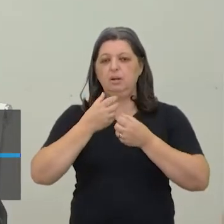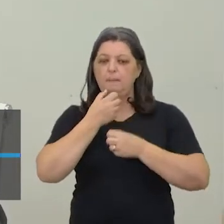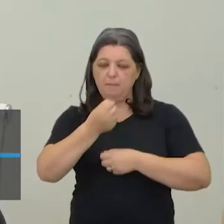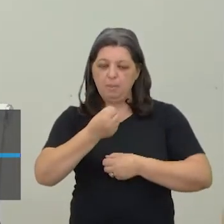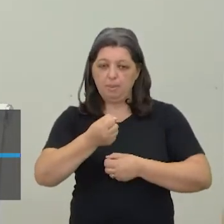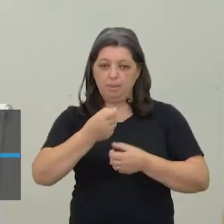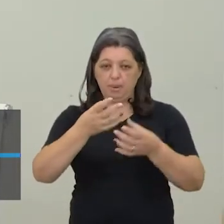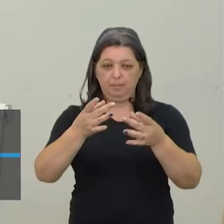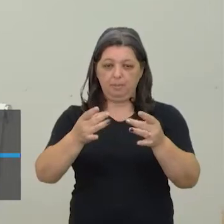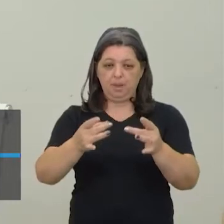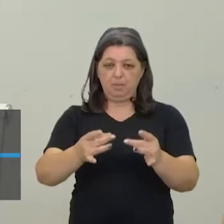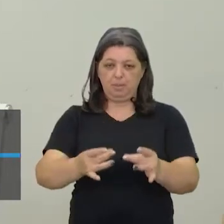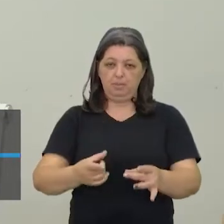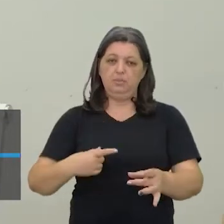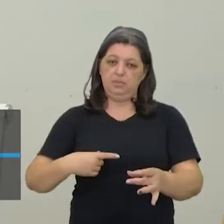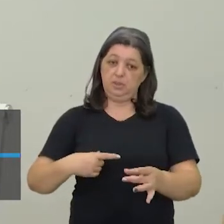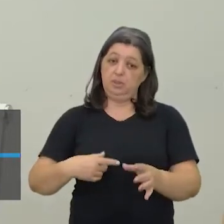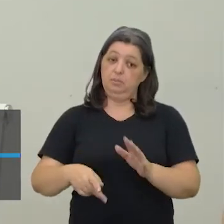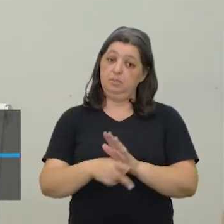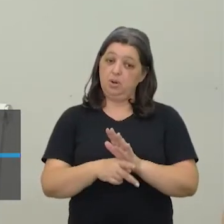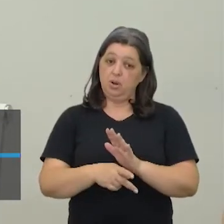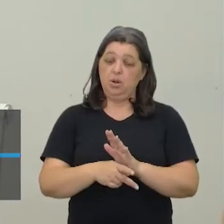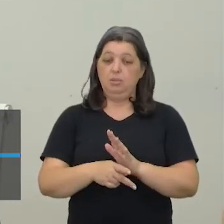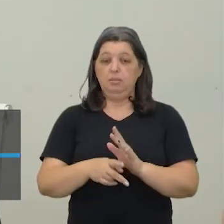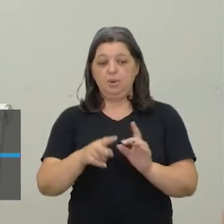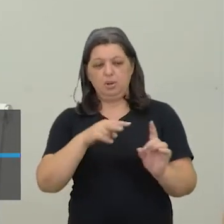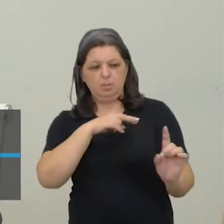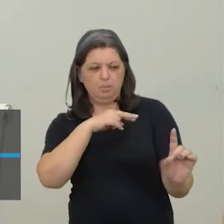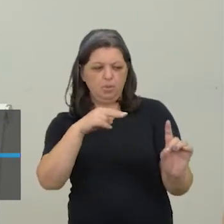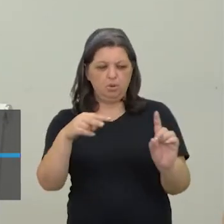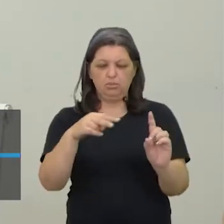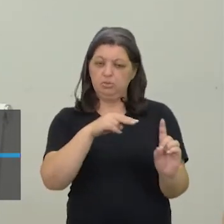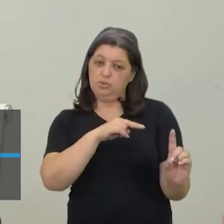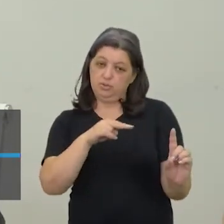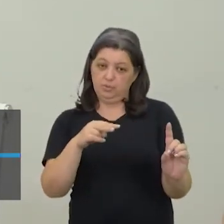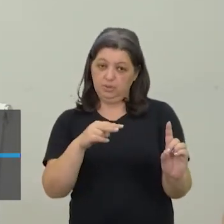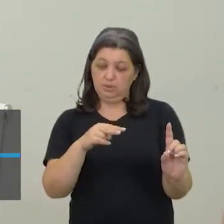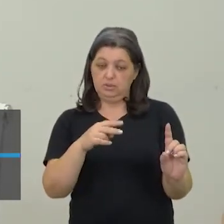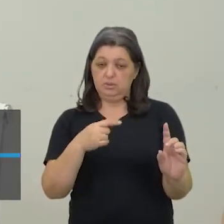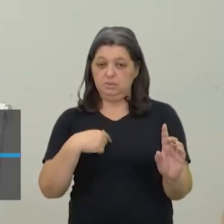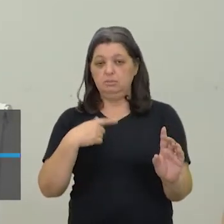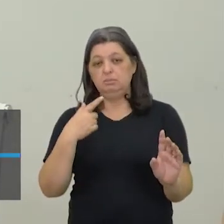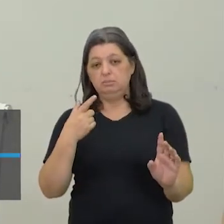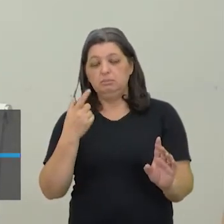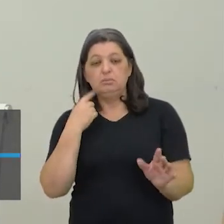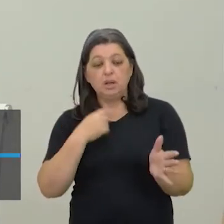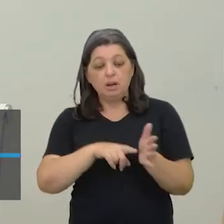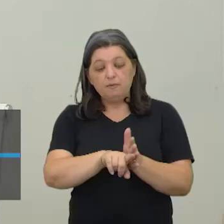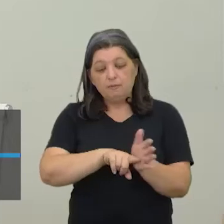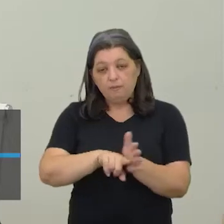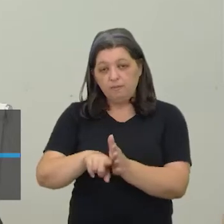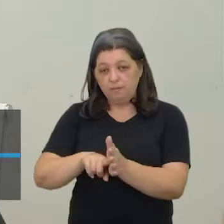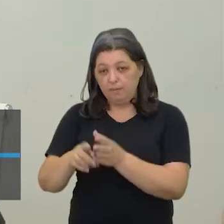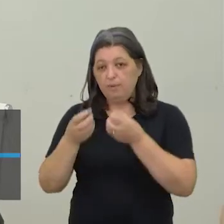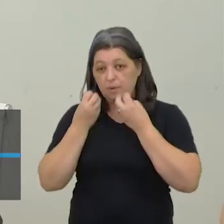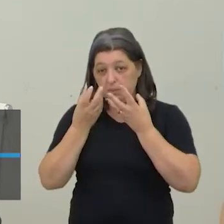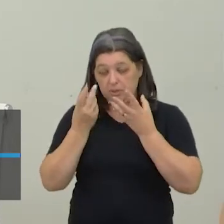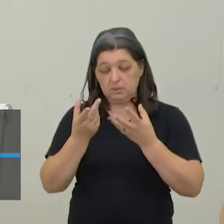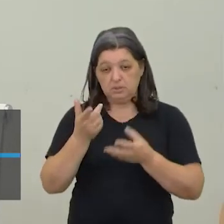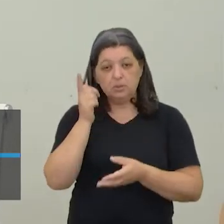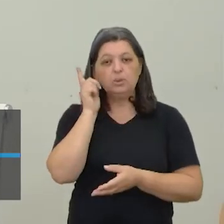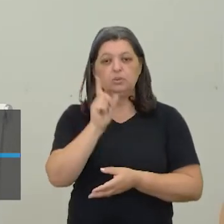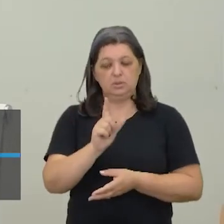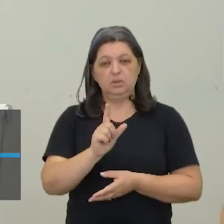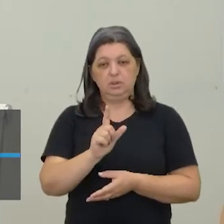professora disse, tem pontos de vista. Então, quanto mais pontos de vista você buscar, mais bem informado você estará. Você não se